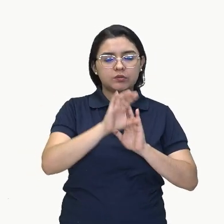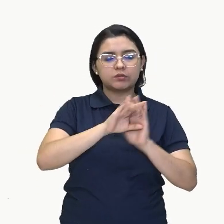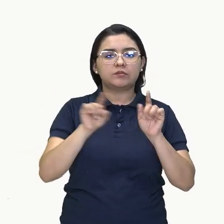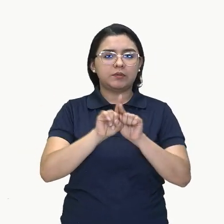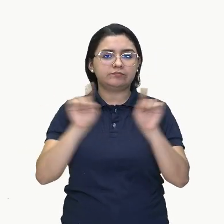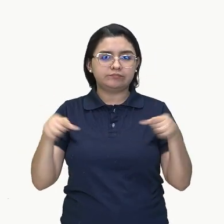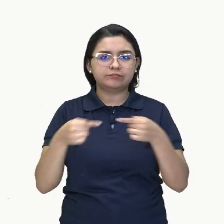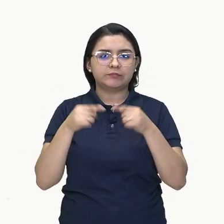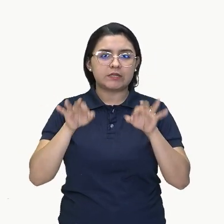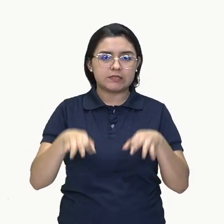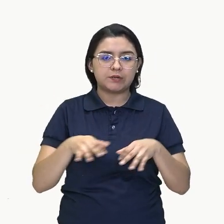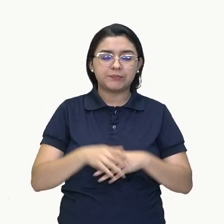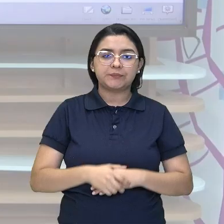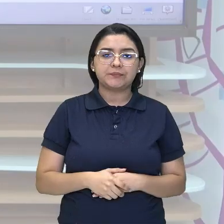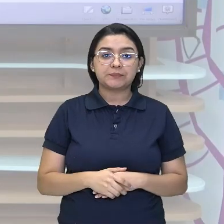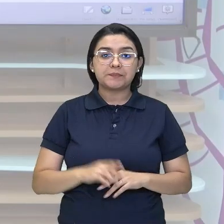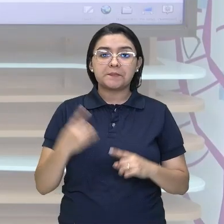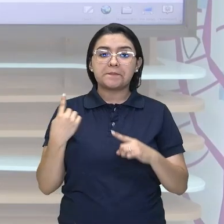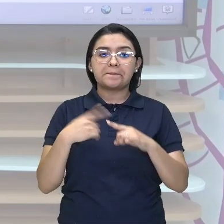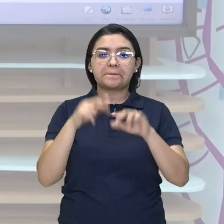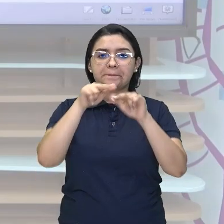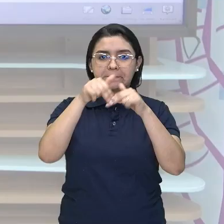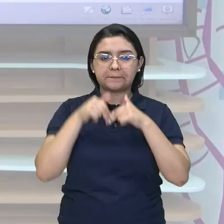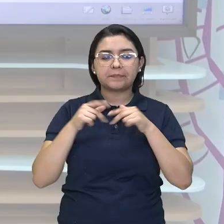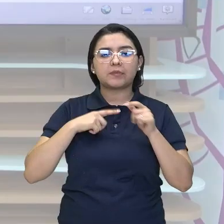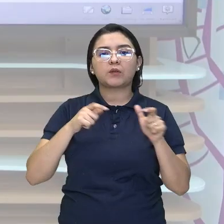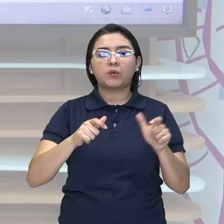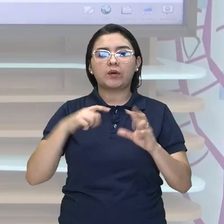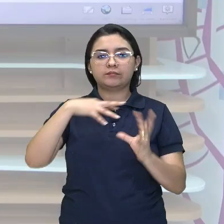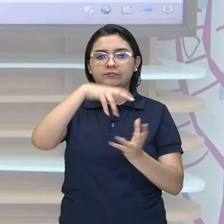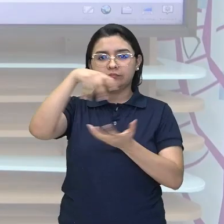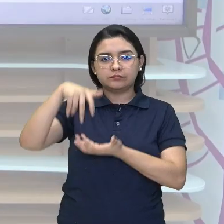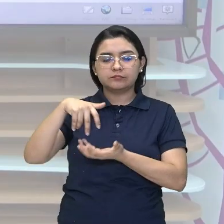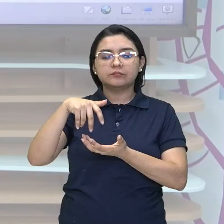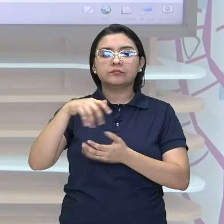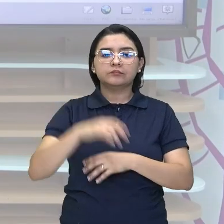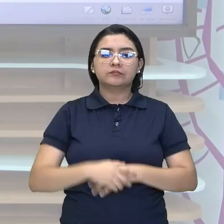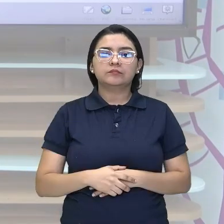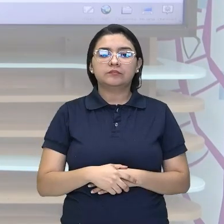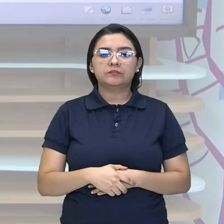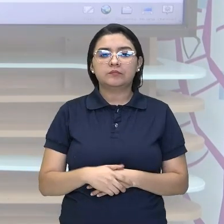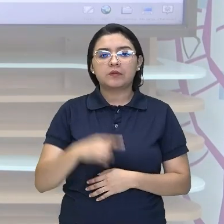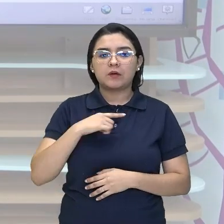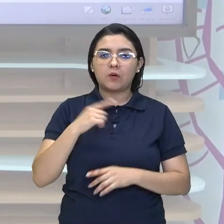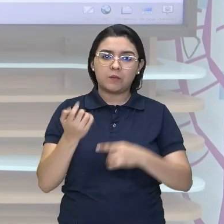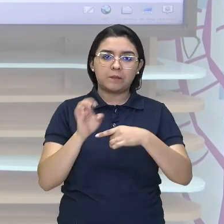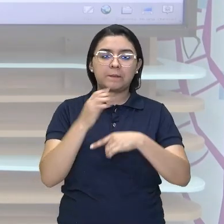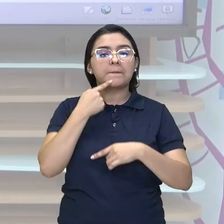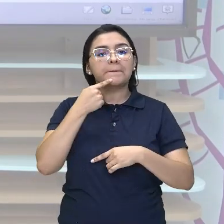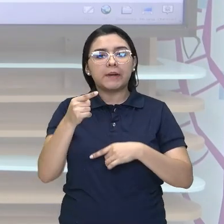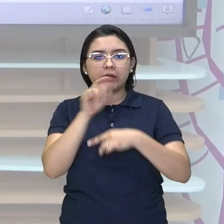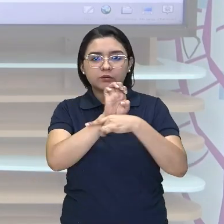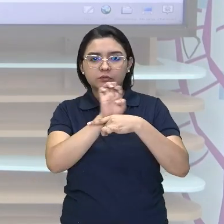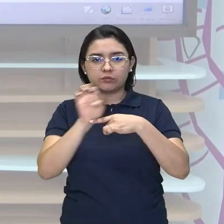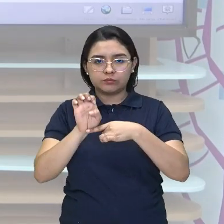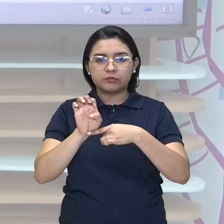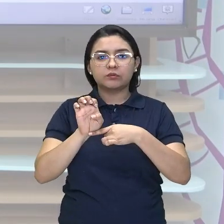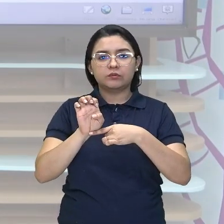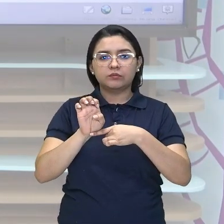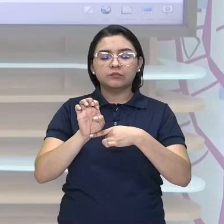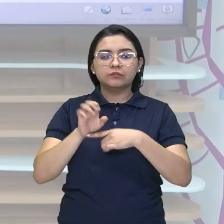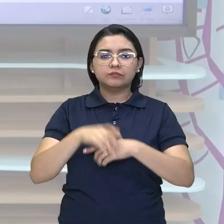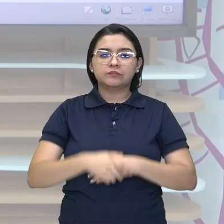estão corretos, né? Por conta dessa localização, ou próximo da linha do Equador, ou entre os trópicos, né?